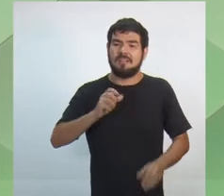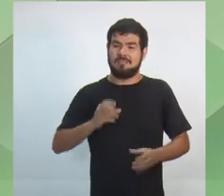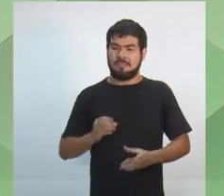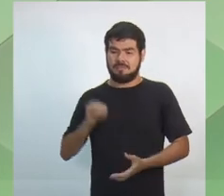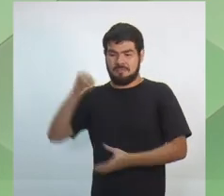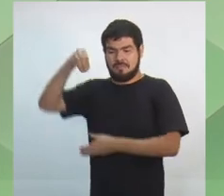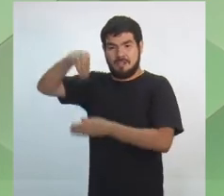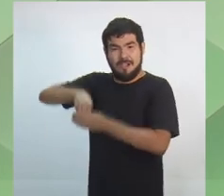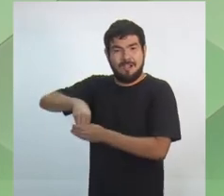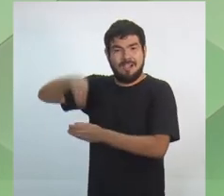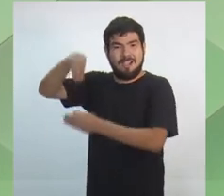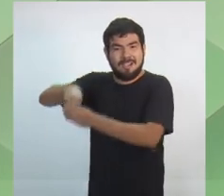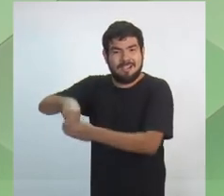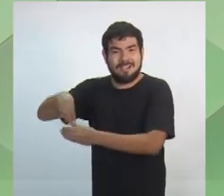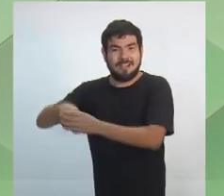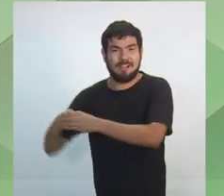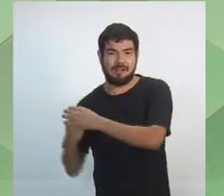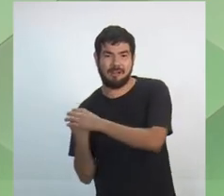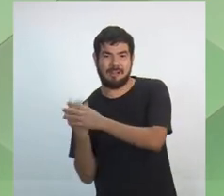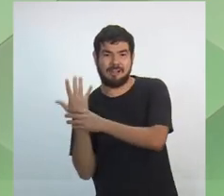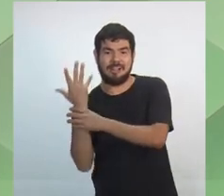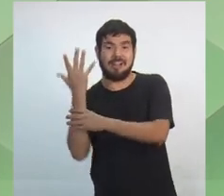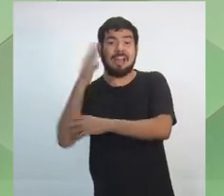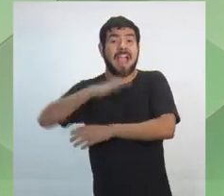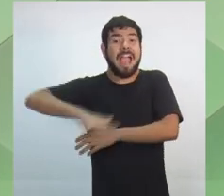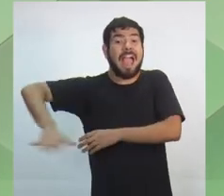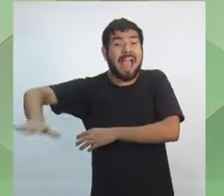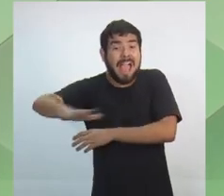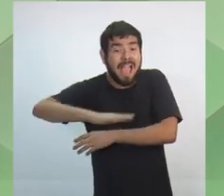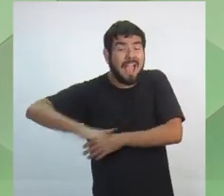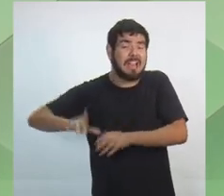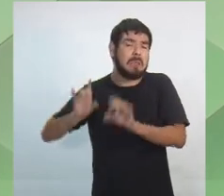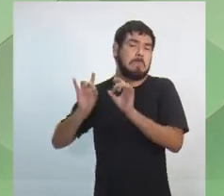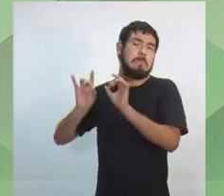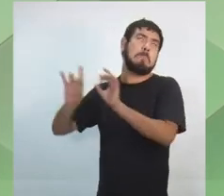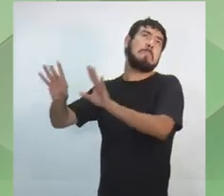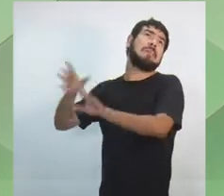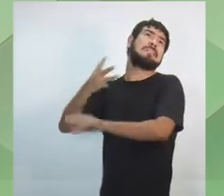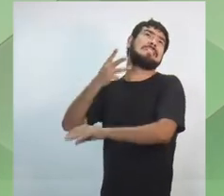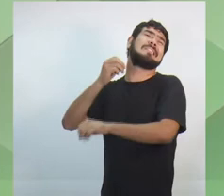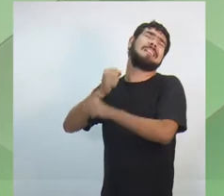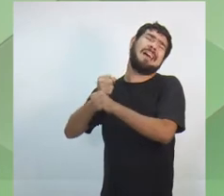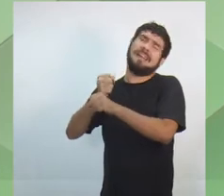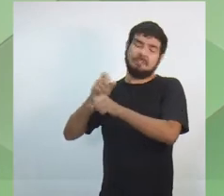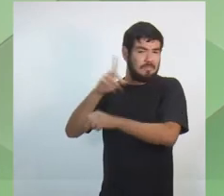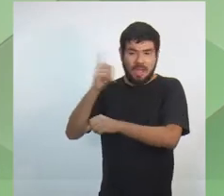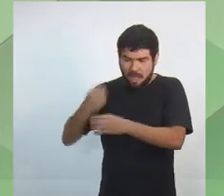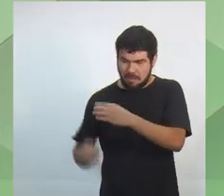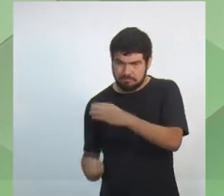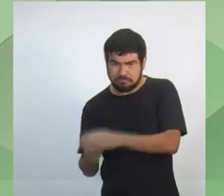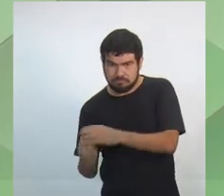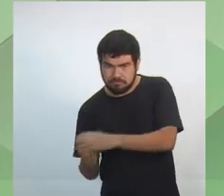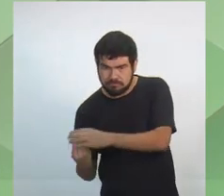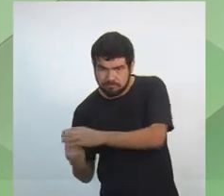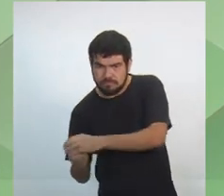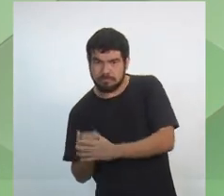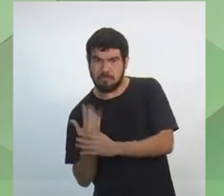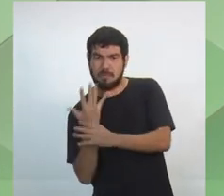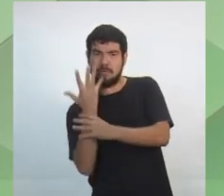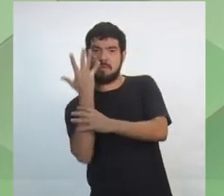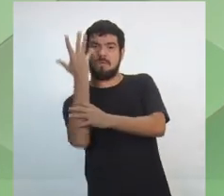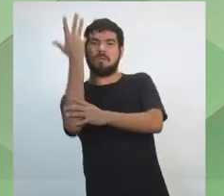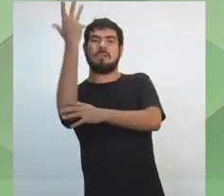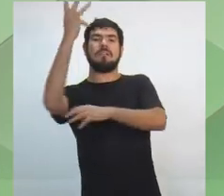50 anos e ecologicamente isso é possível fazer e vamos também trabalhar para acessar a soja que passa ali no porto